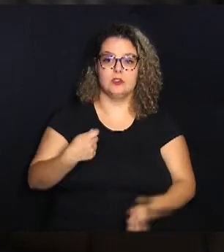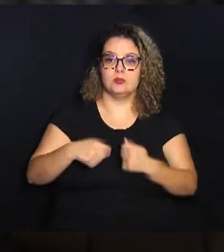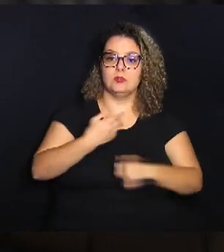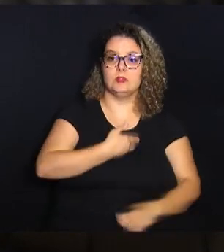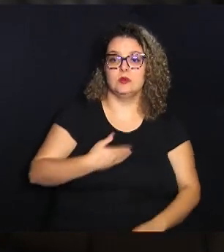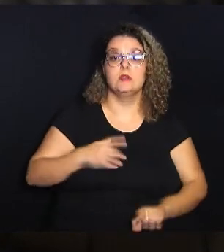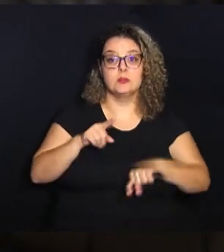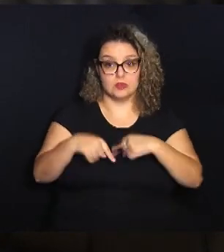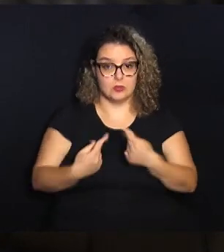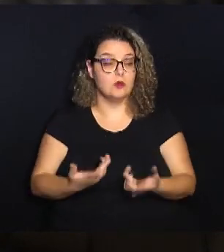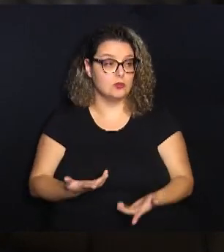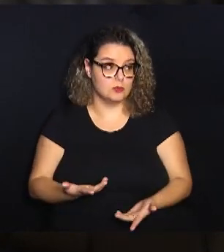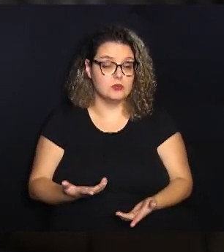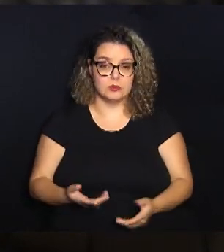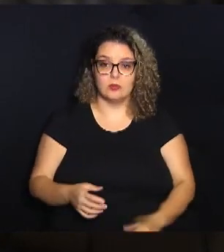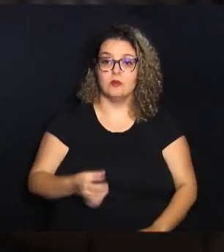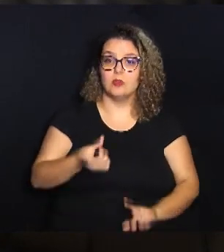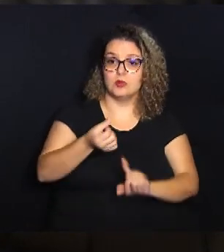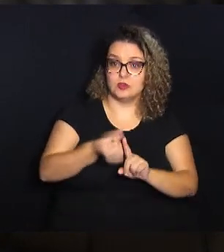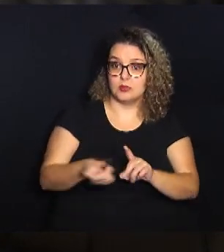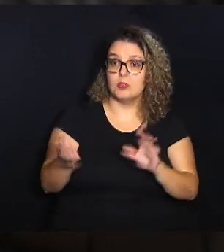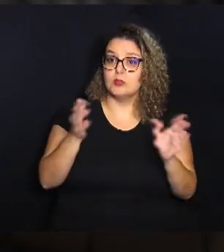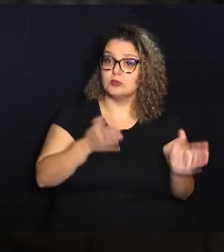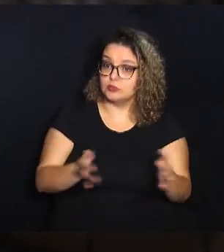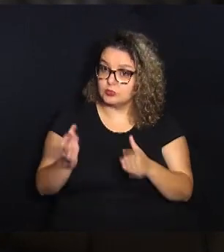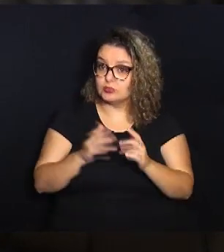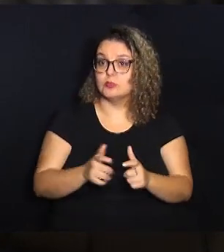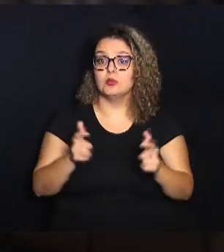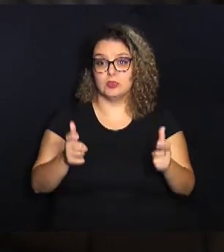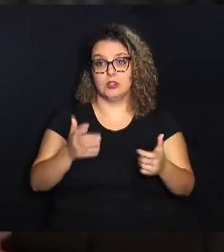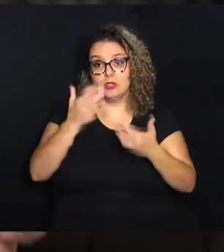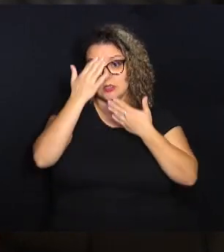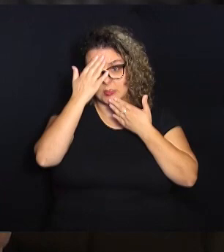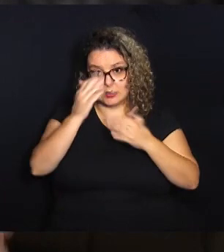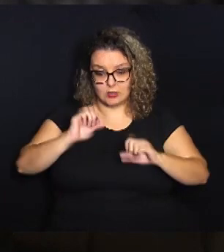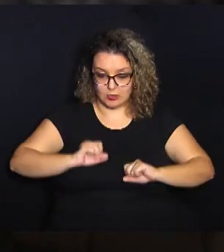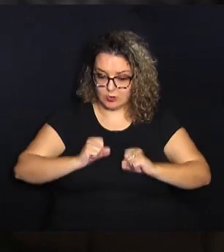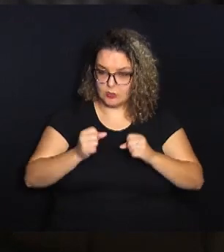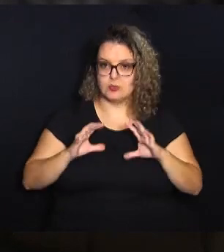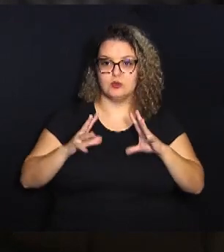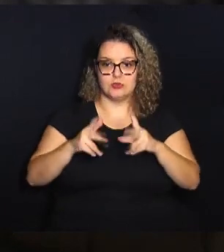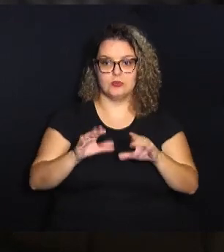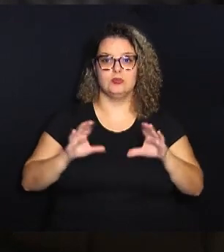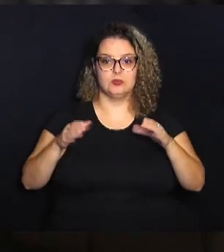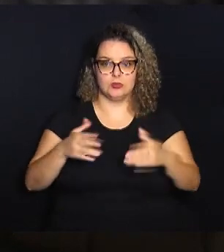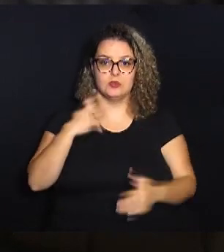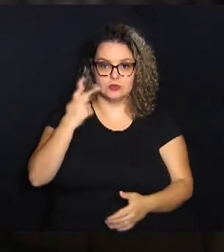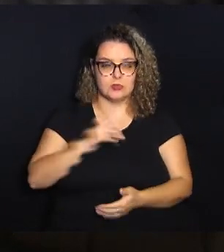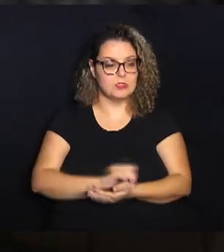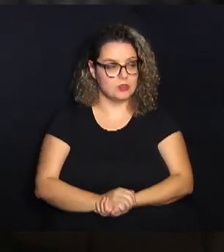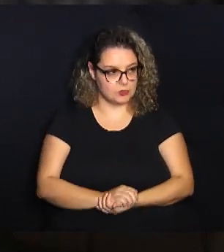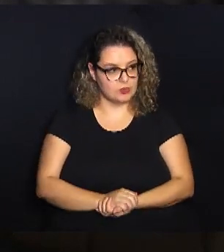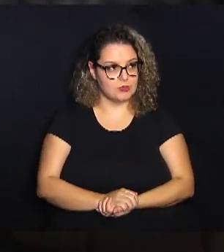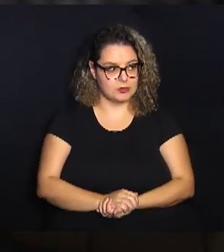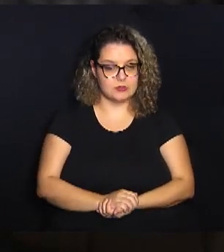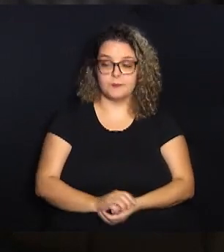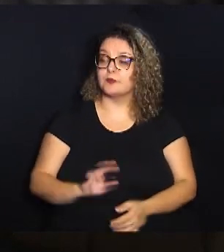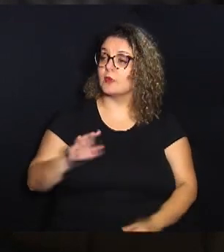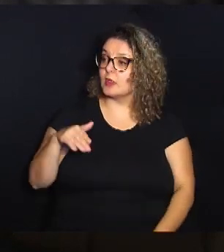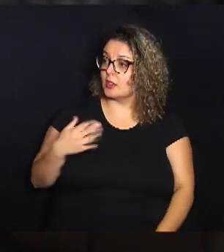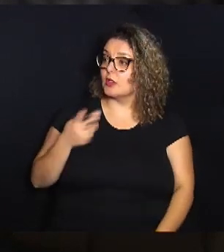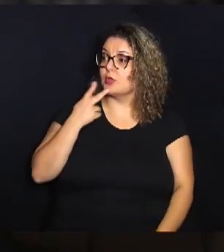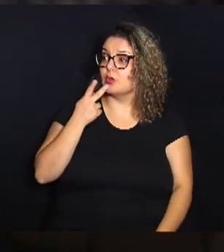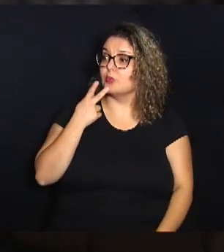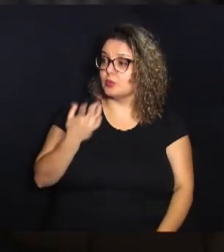Então foi um semestre de grande produtividade, graças ao esforço coletivo de todos os vereadores. Sim, e quando a gente